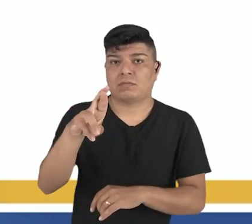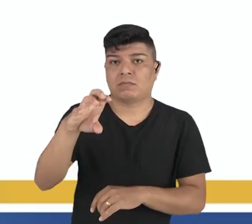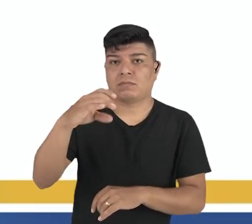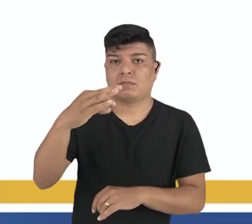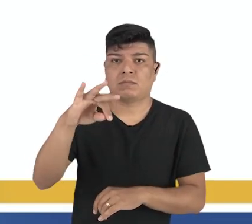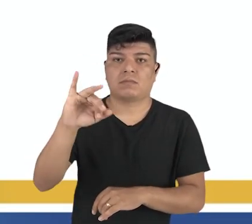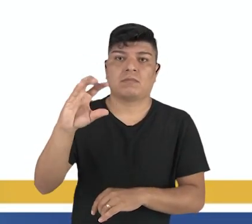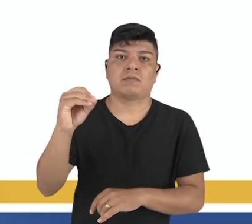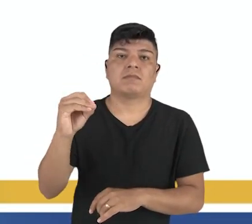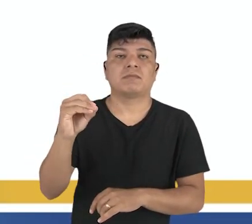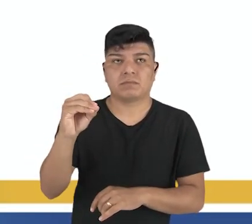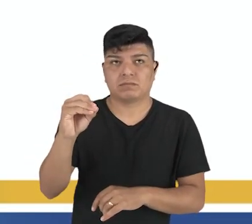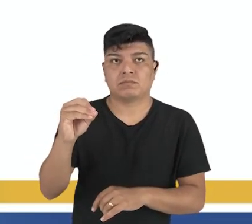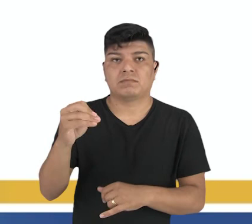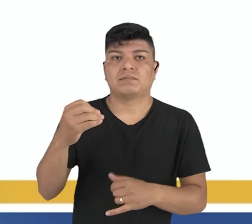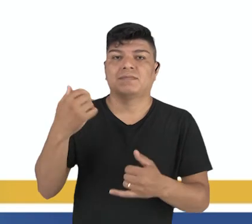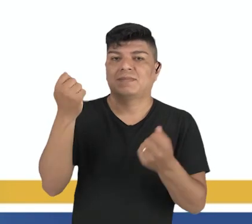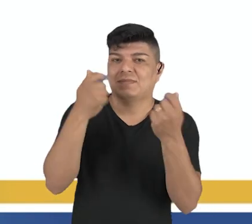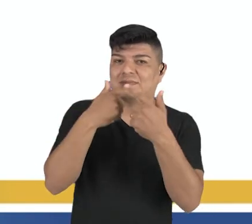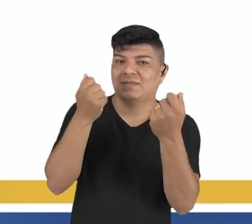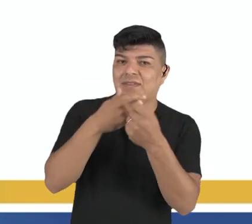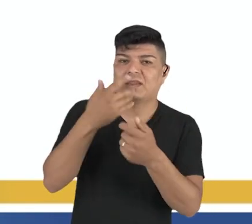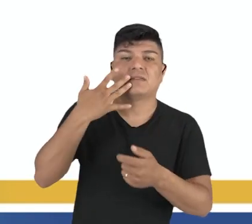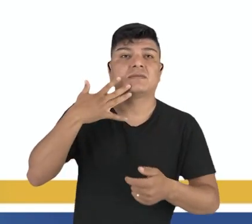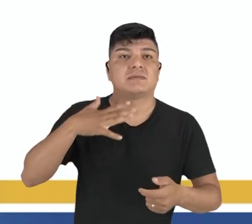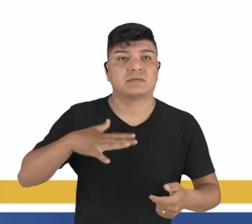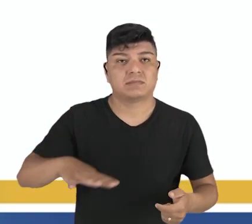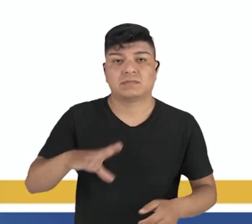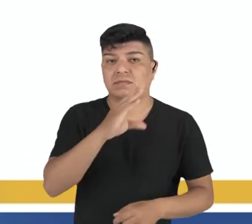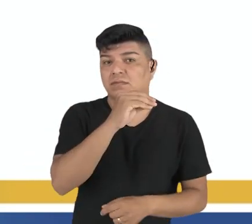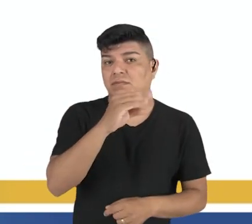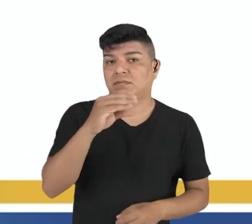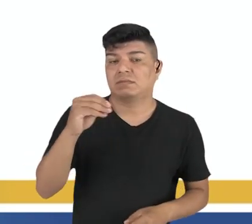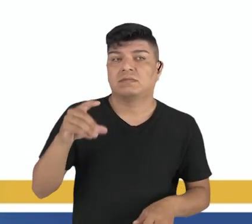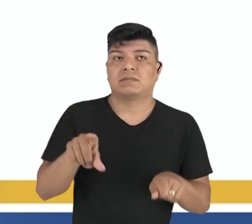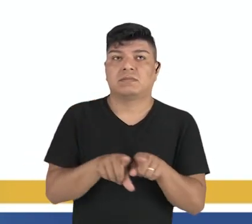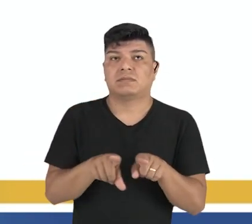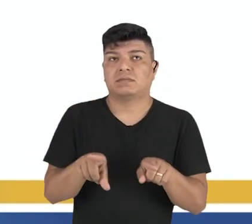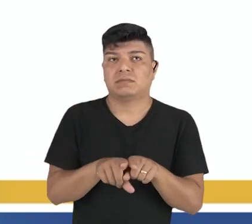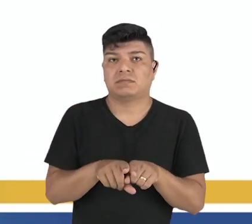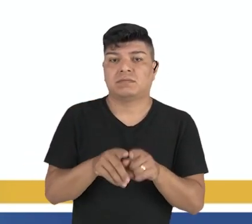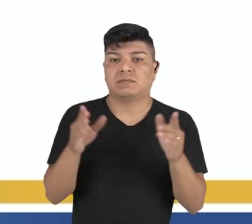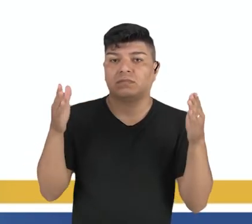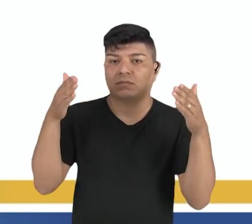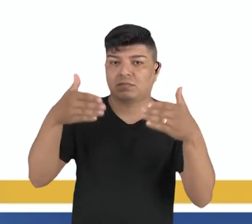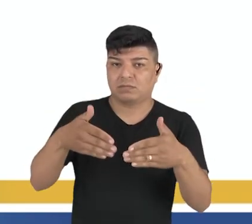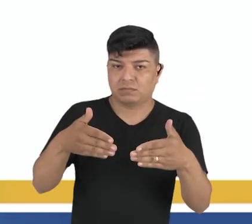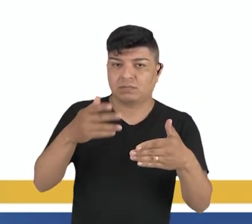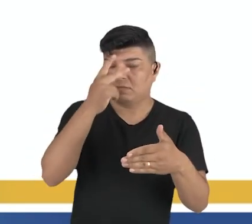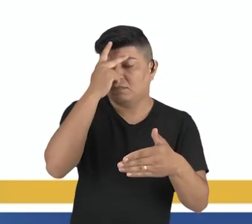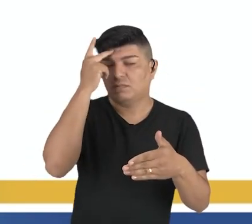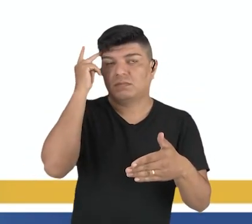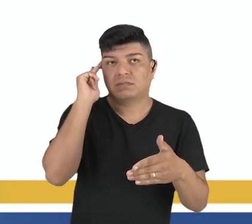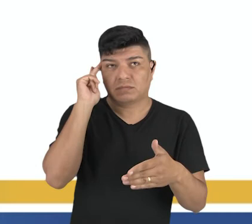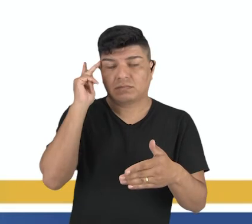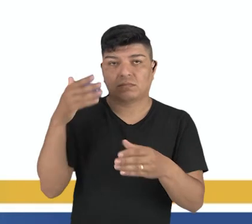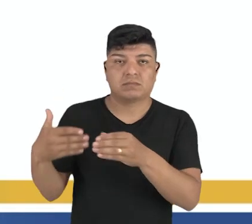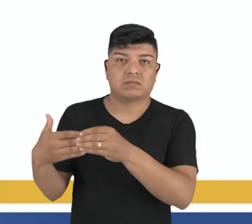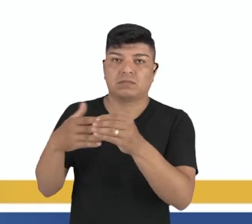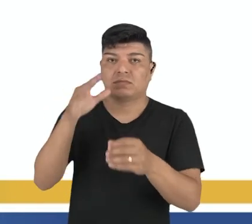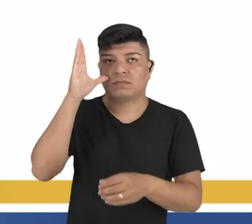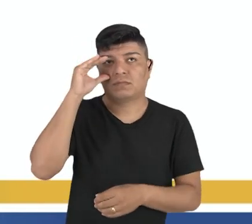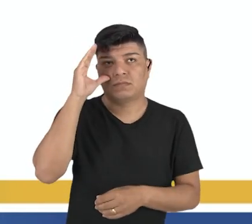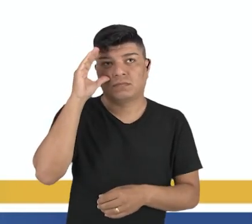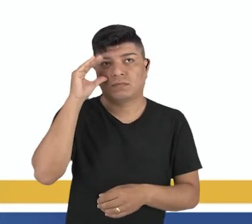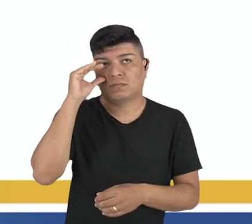tinha por objetivo divertir e educar as crianças e pré-adolescentes, público-alvo da publicação, trazendo